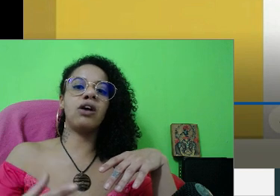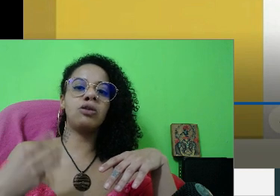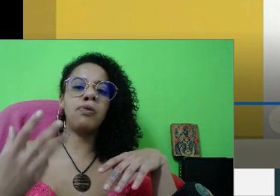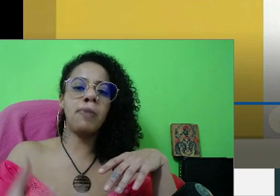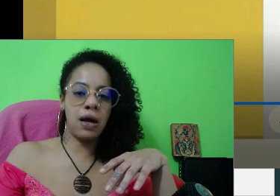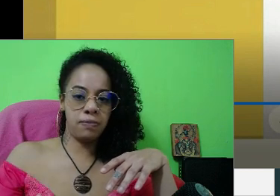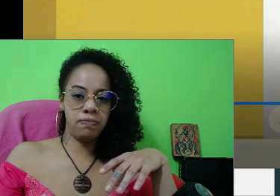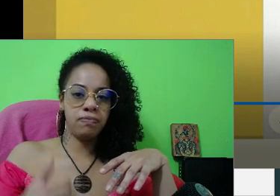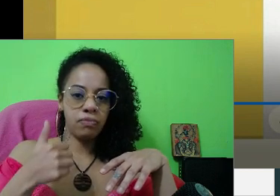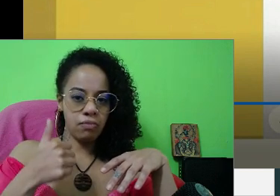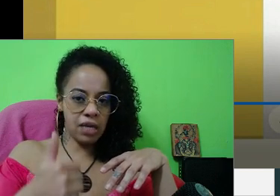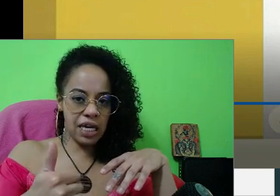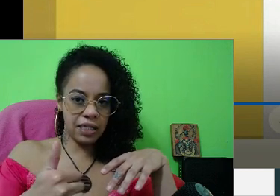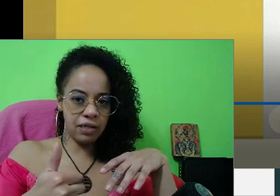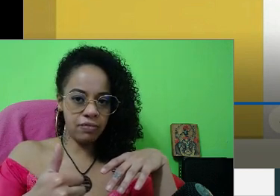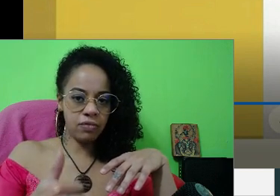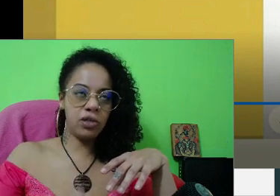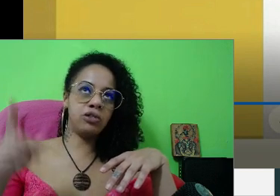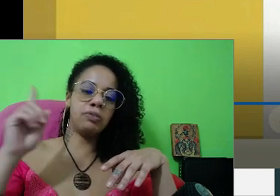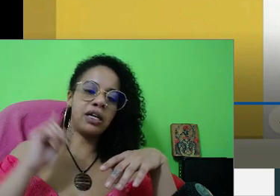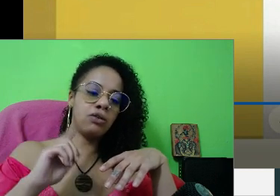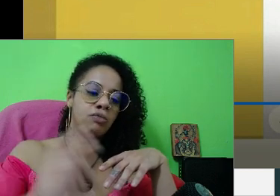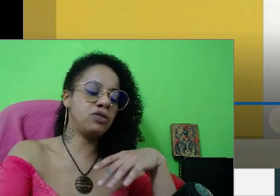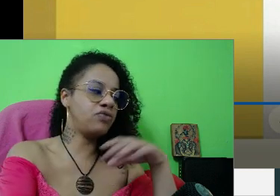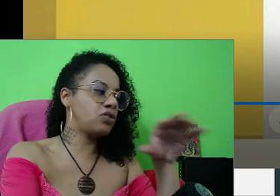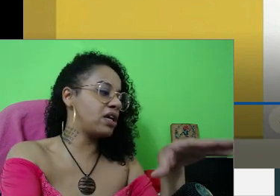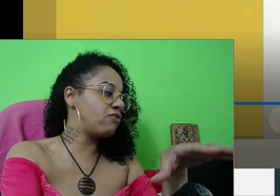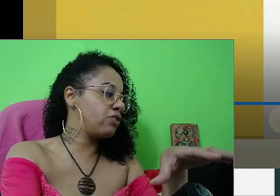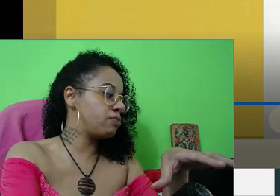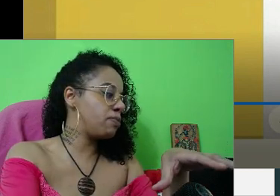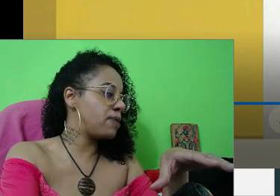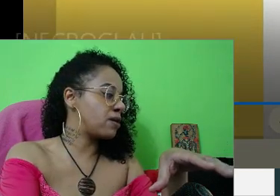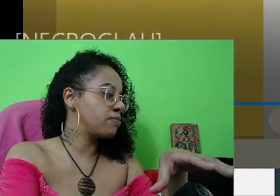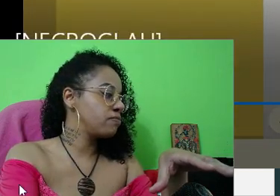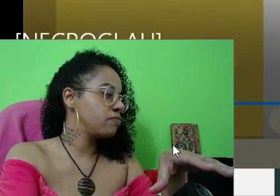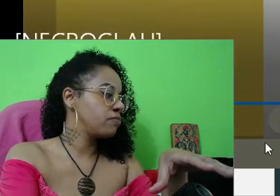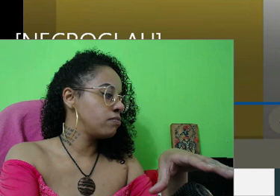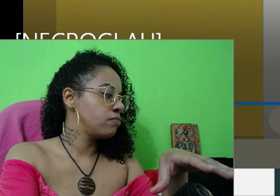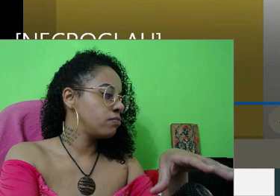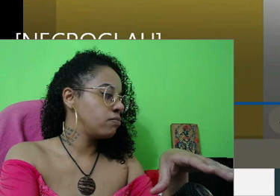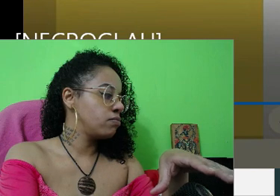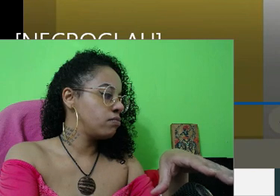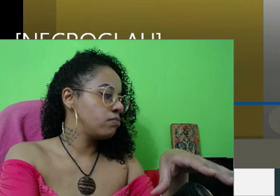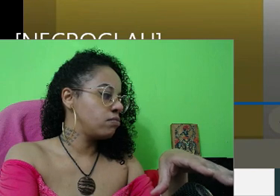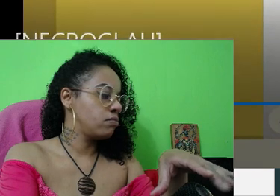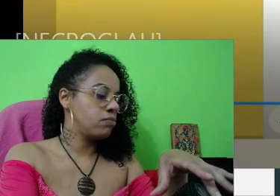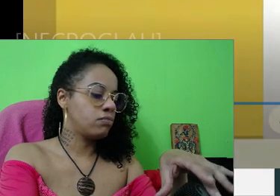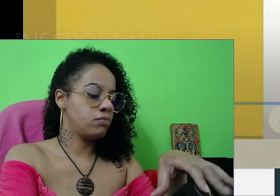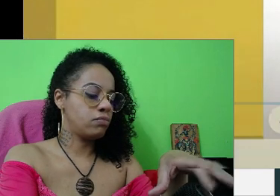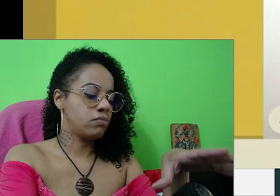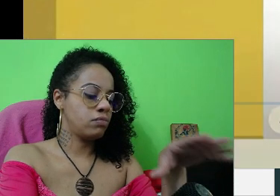um texto do Walter Pomar beleza e eu expliquei no começo do vídeo quem eu vou ter que tomar